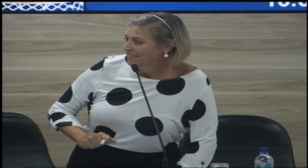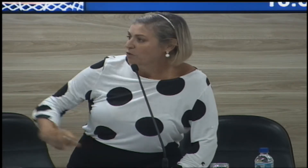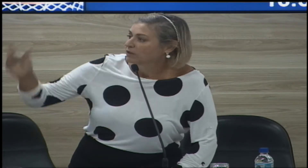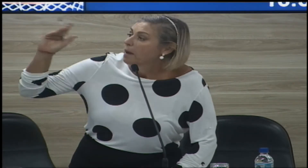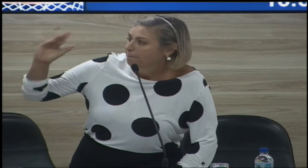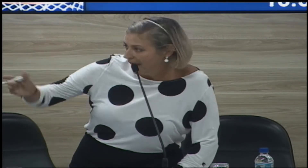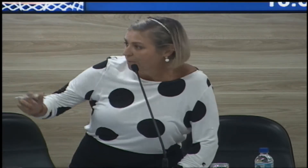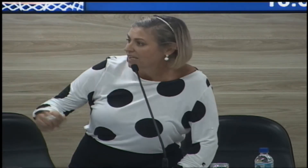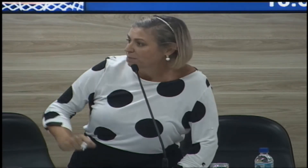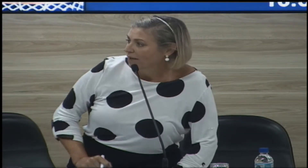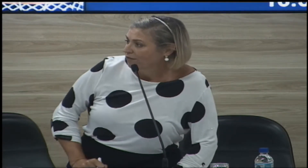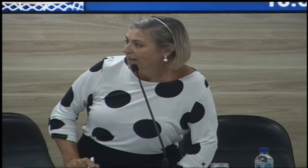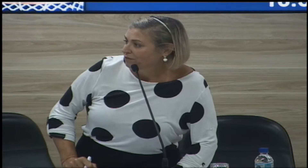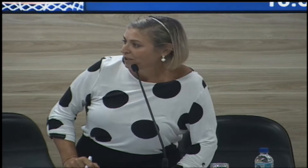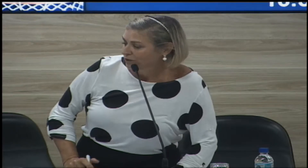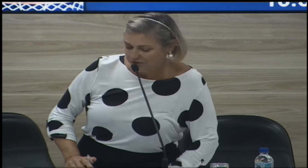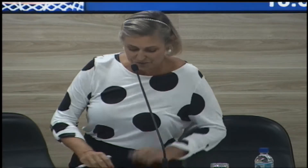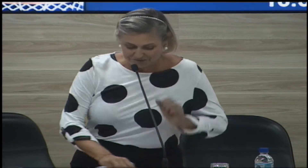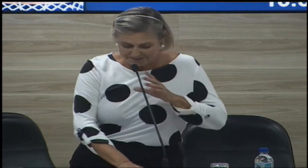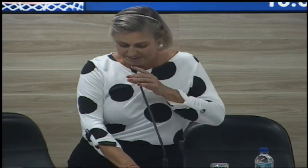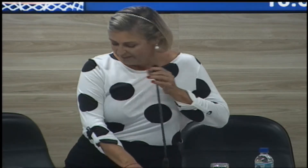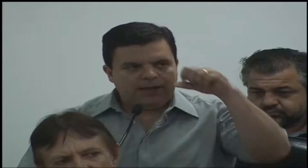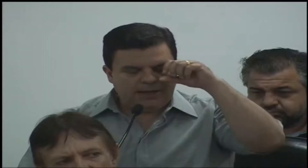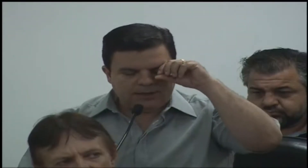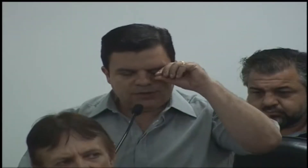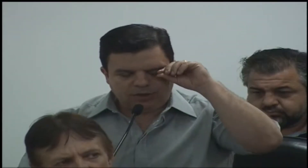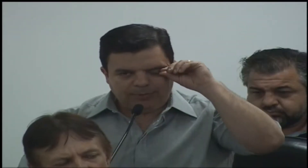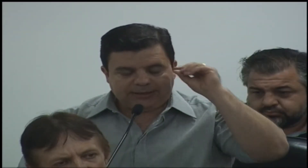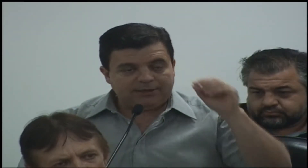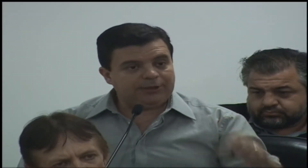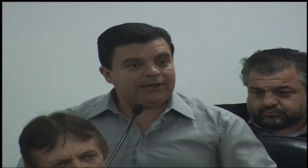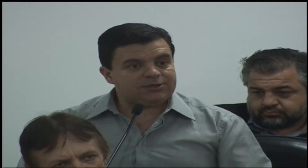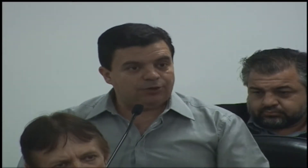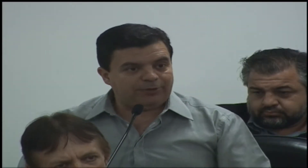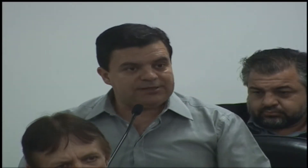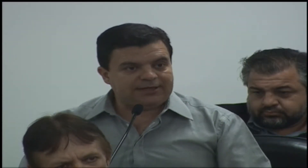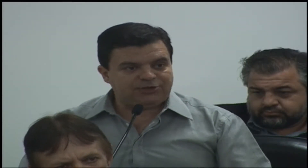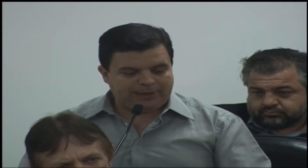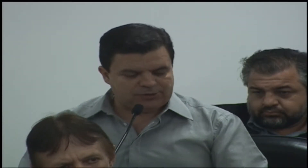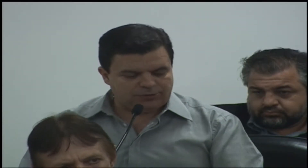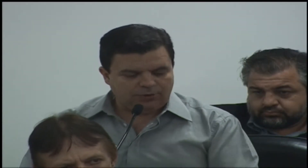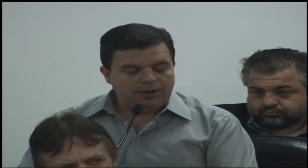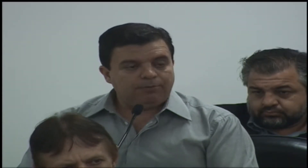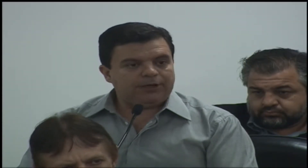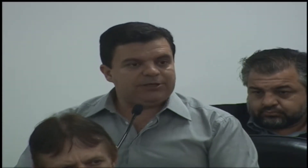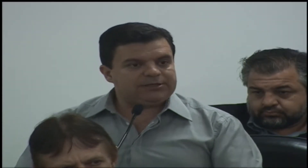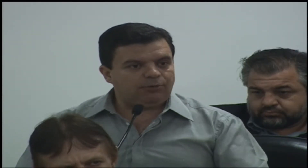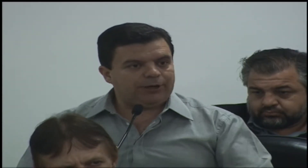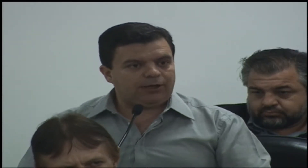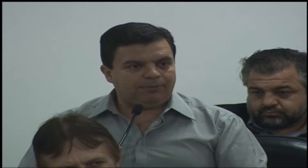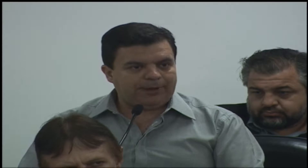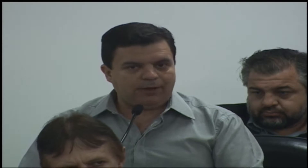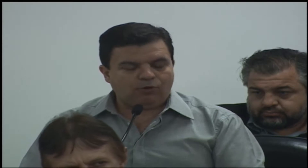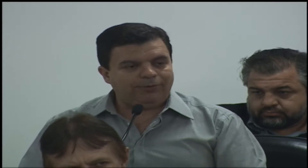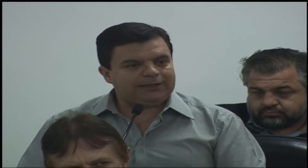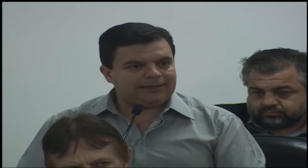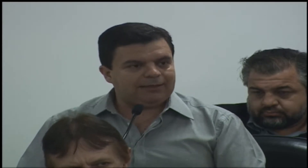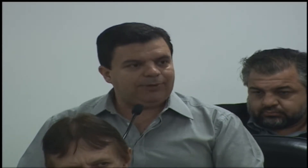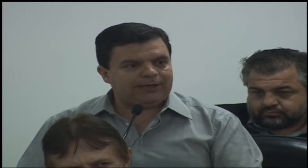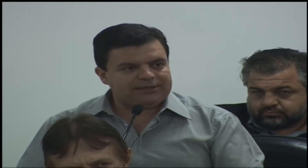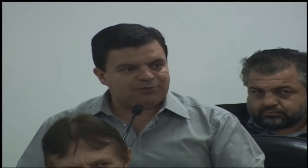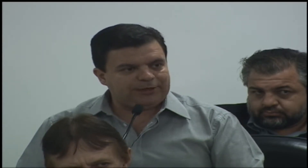estava vamos ser claro também nisso, o que estava em votação aqui é se deveria passar na frente de outros pelo fato